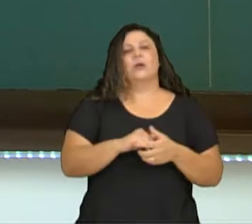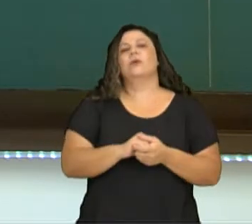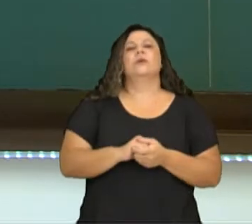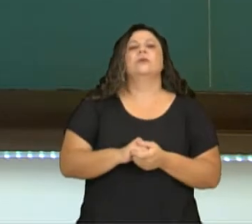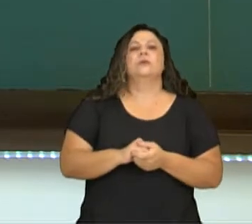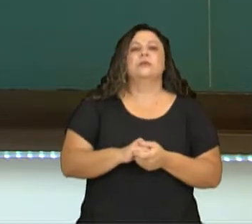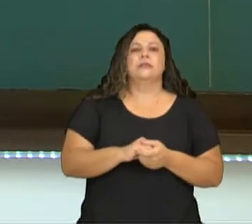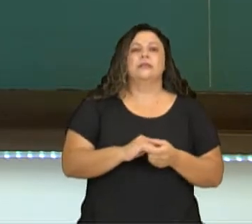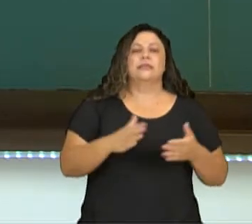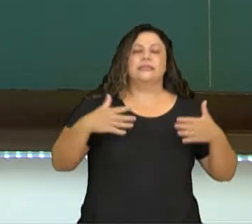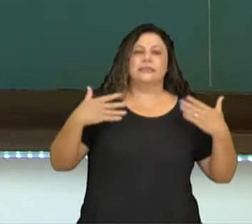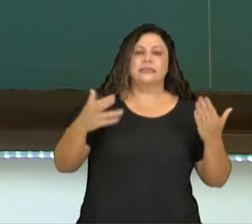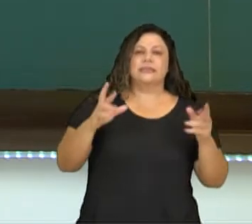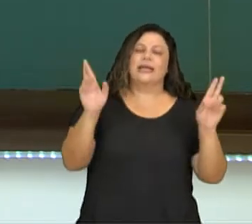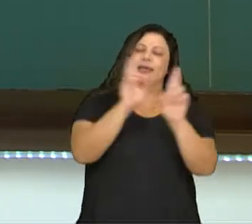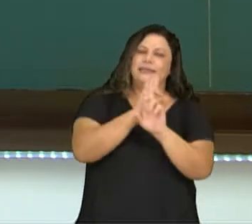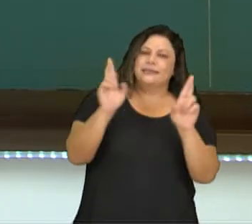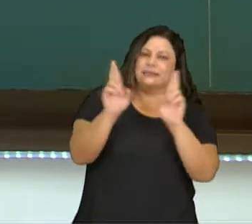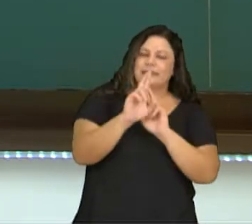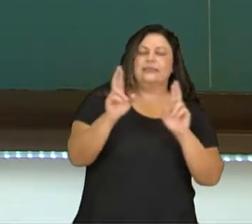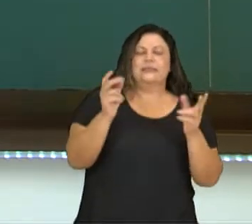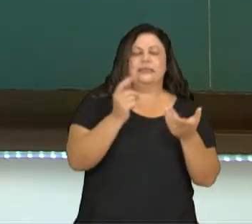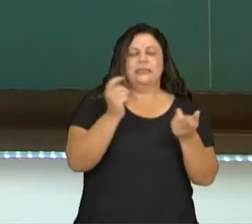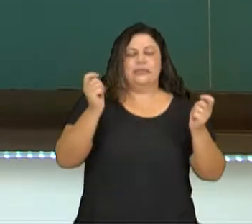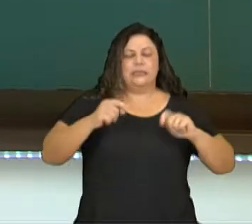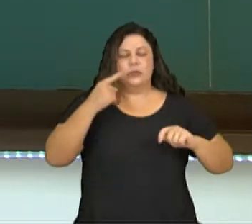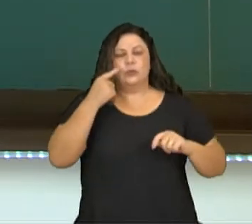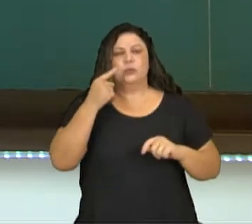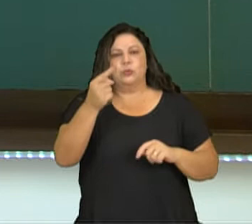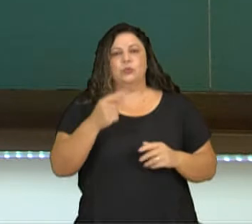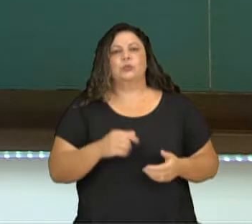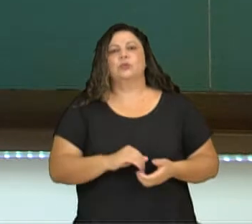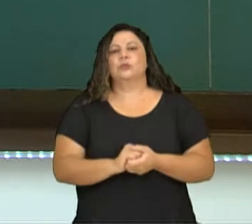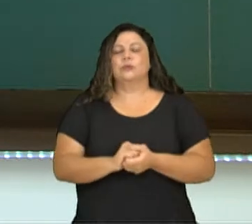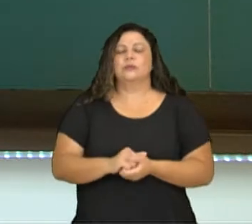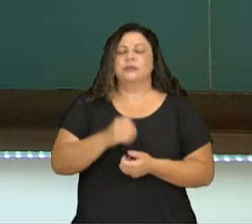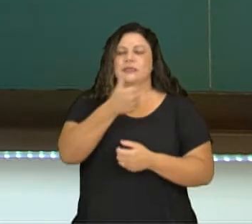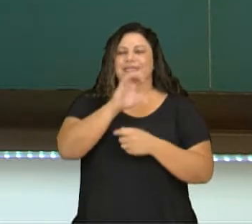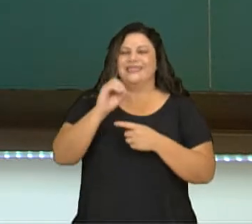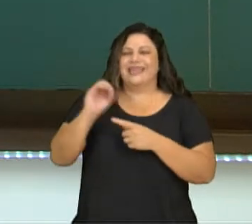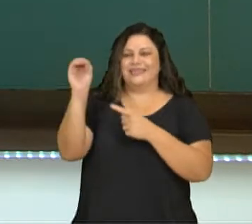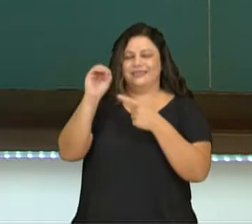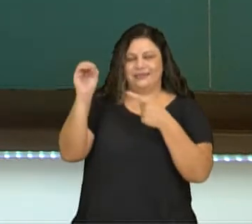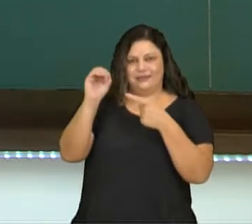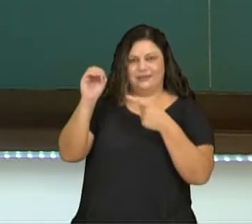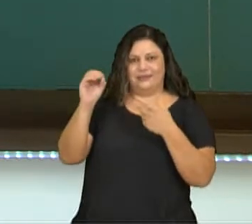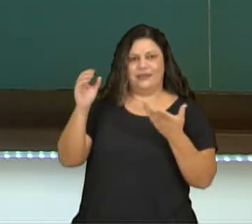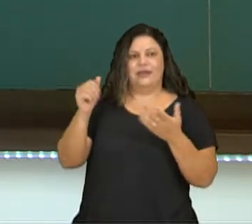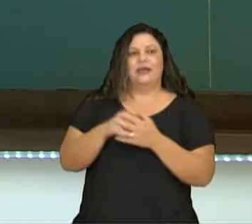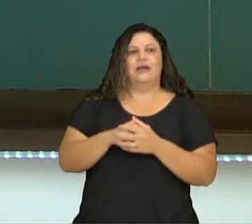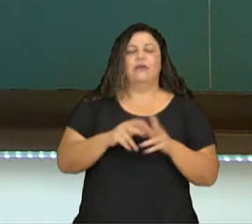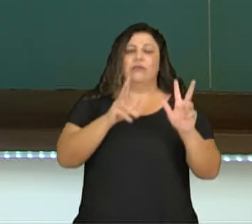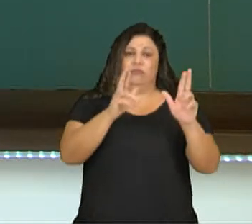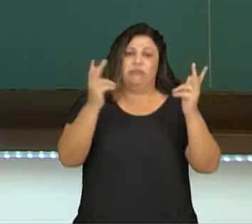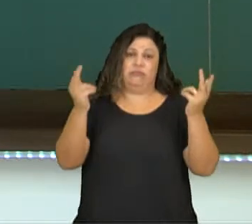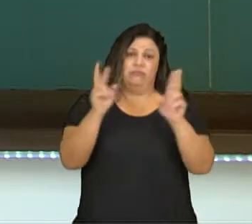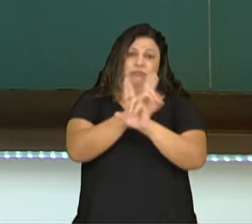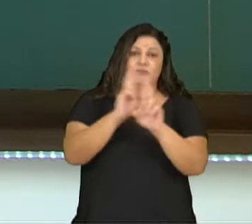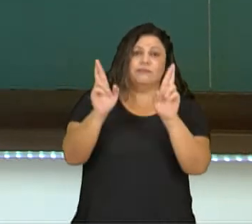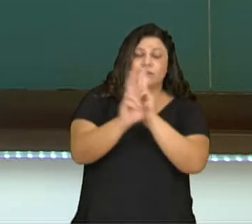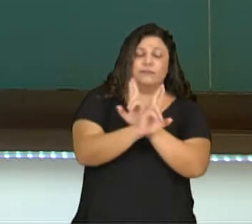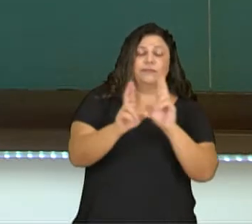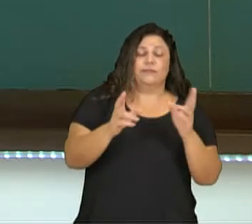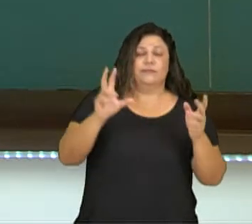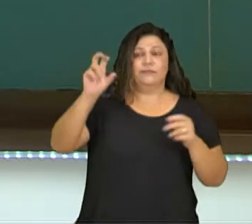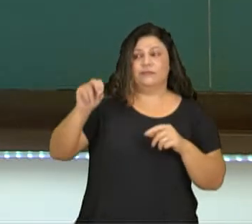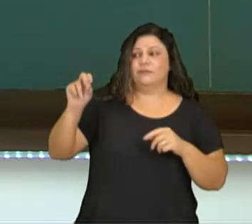das relações trigonométricas do ângulo de 310 graus equivalem às relações trigonométricas do